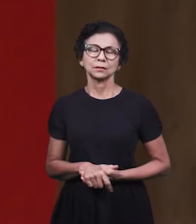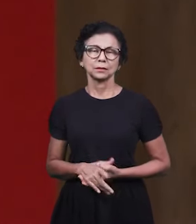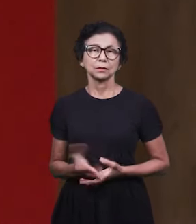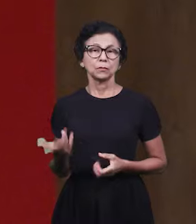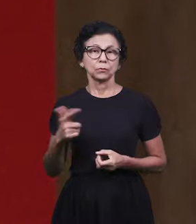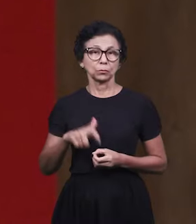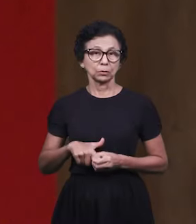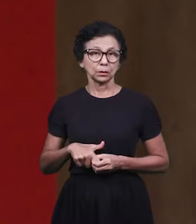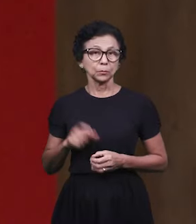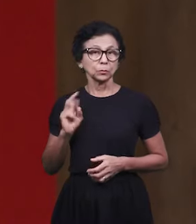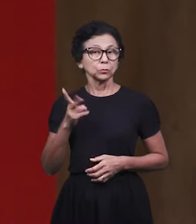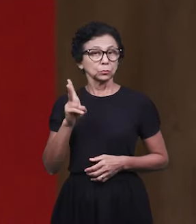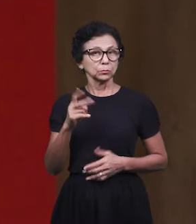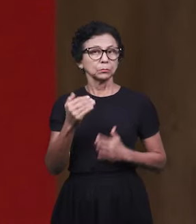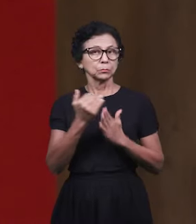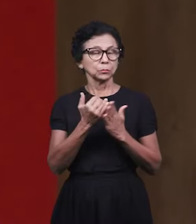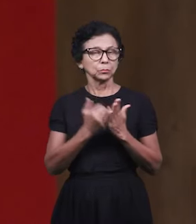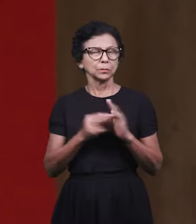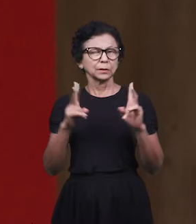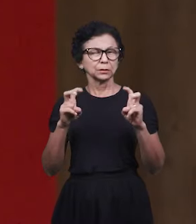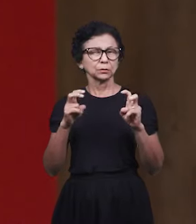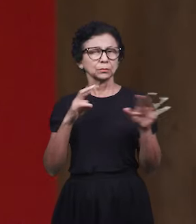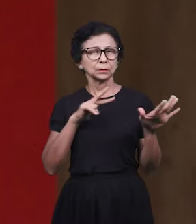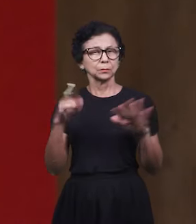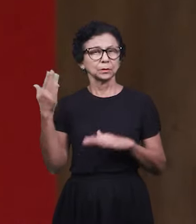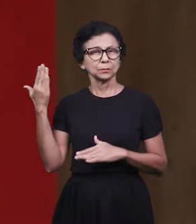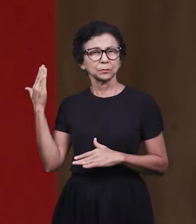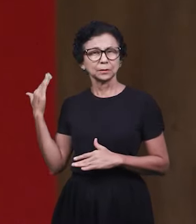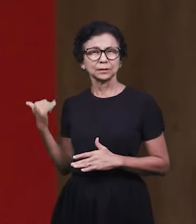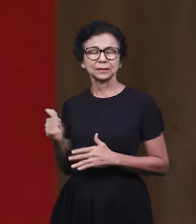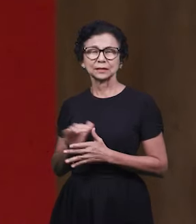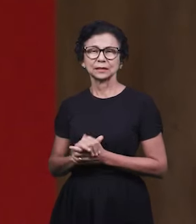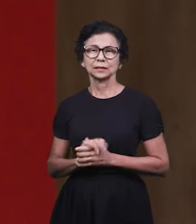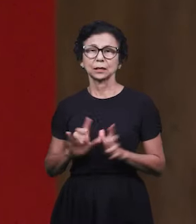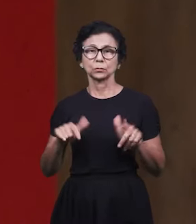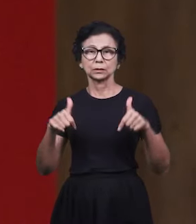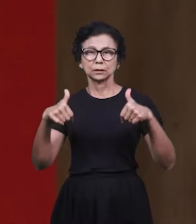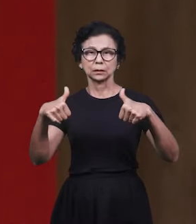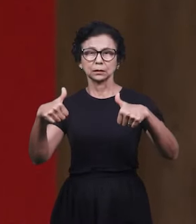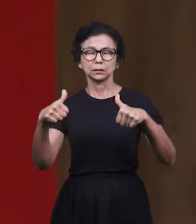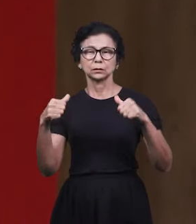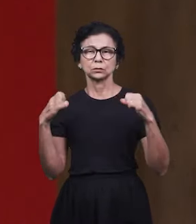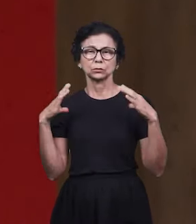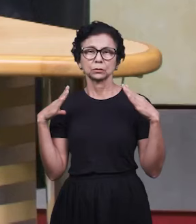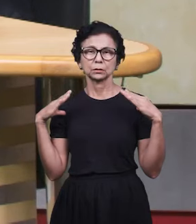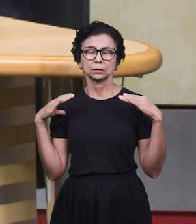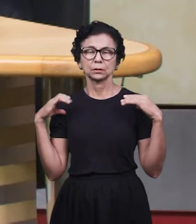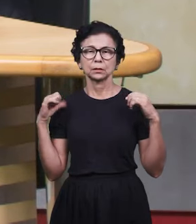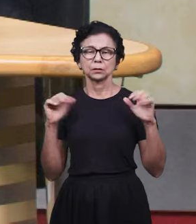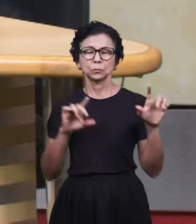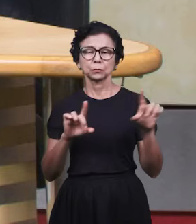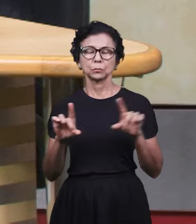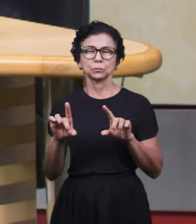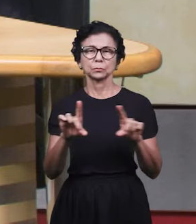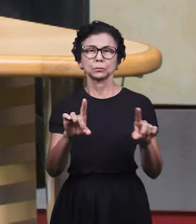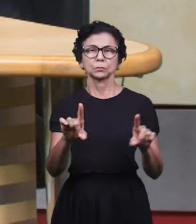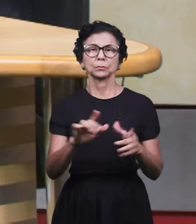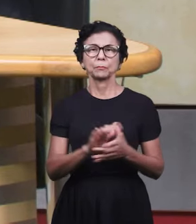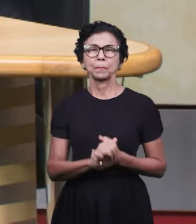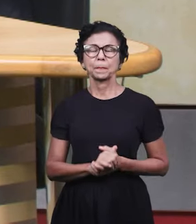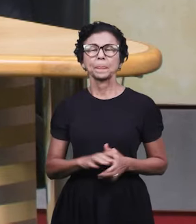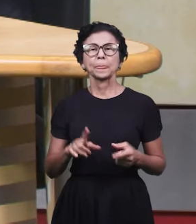continuidade àquele programa da semana passada sobre a ministração dos anjos. Continuamos aqui com a presença do pastor